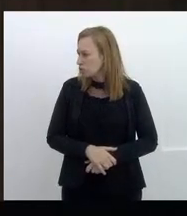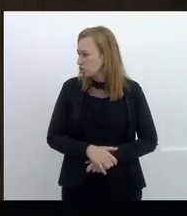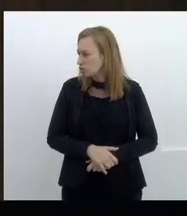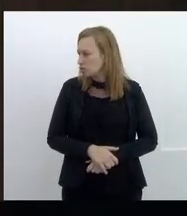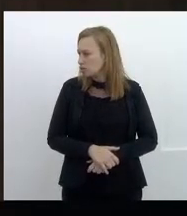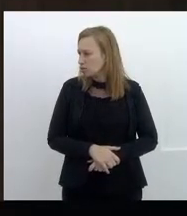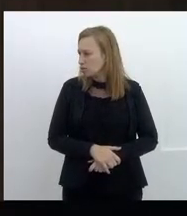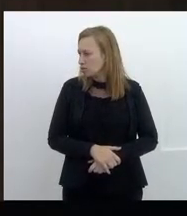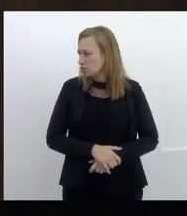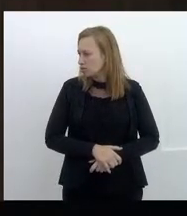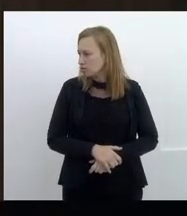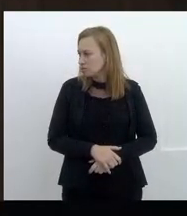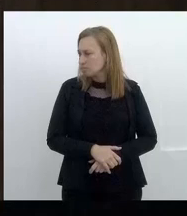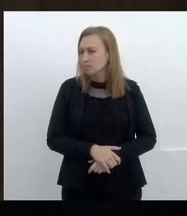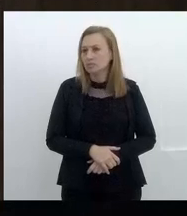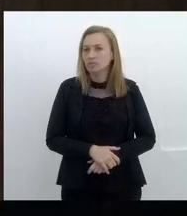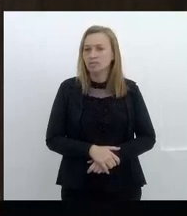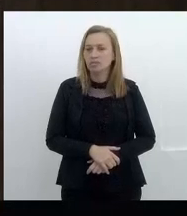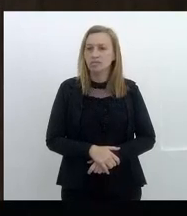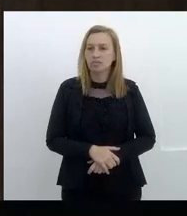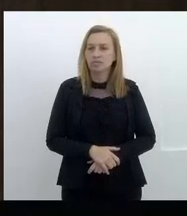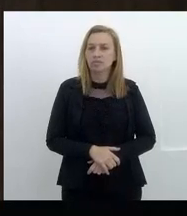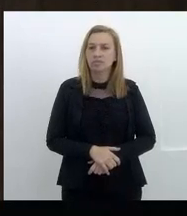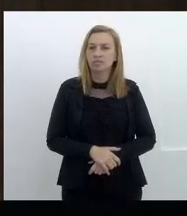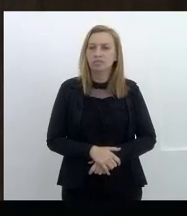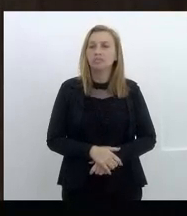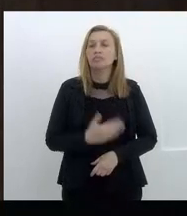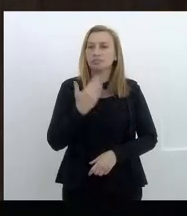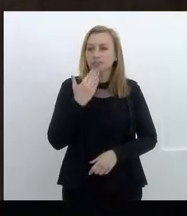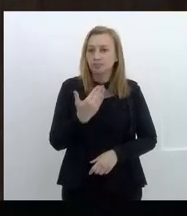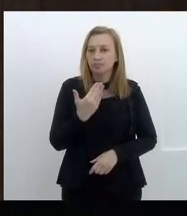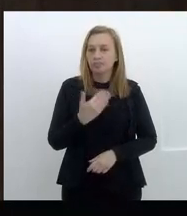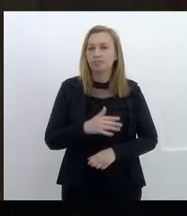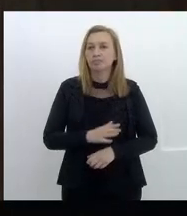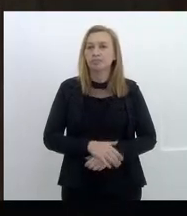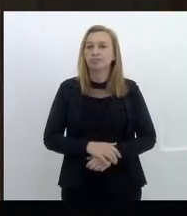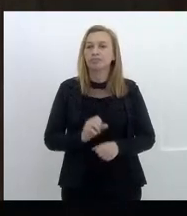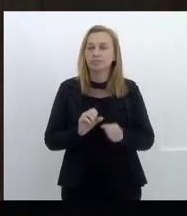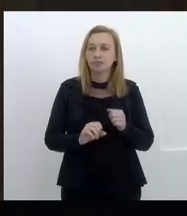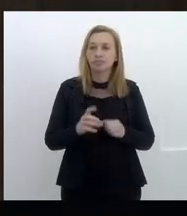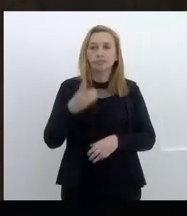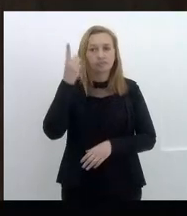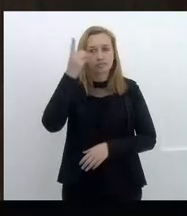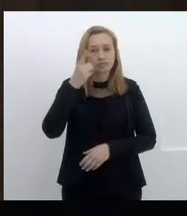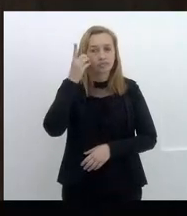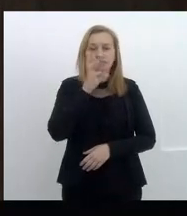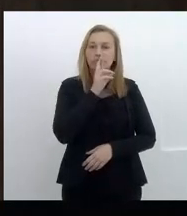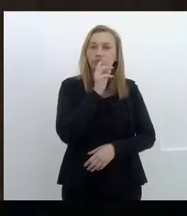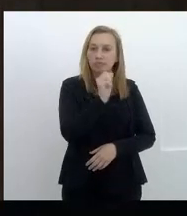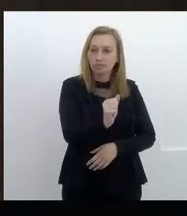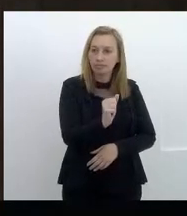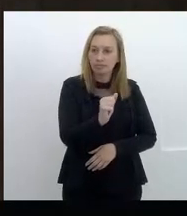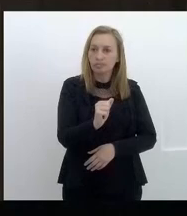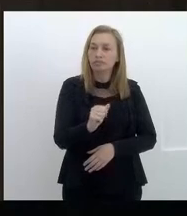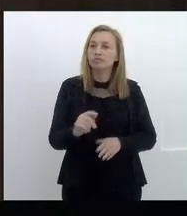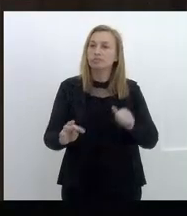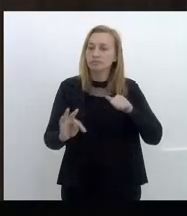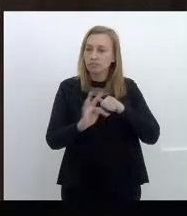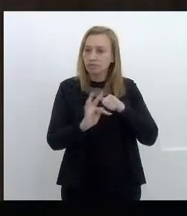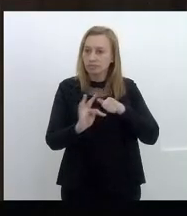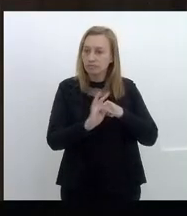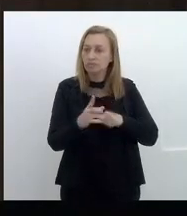fala de duas premissas uma o pedido feito pelo Deputado Rodrigo de que sejamos